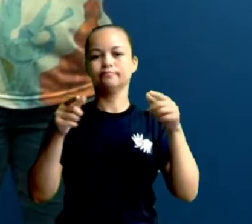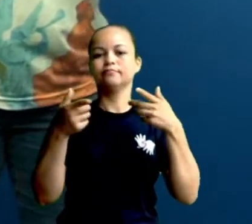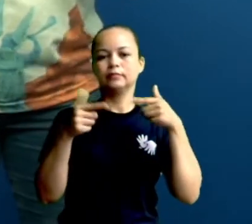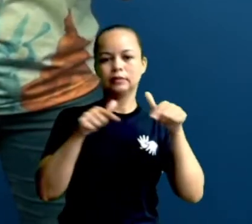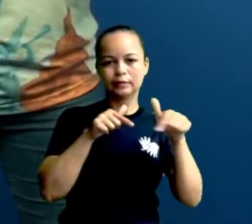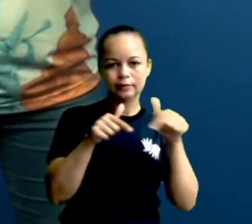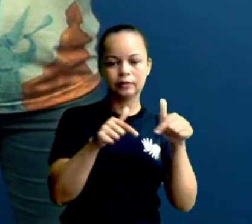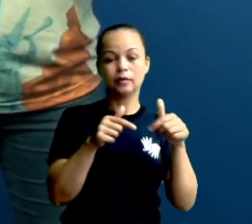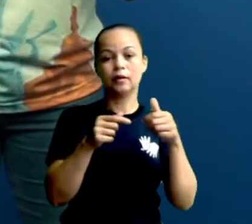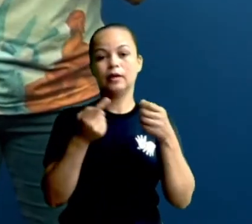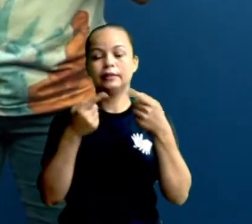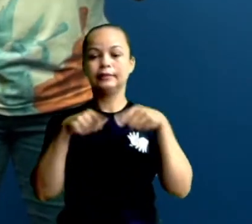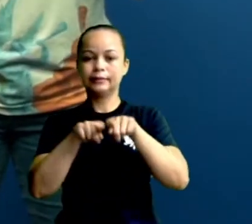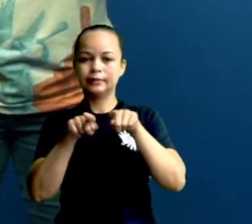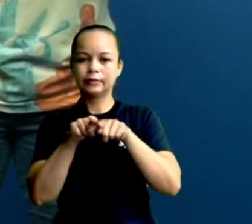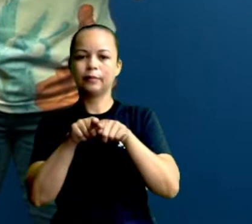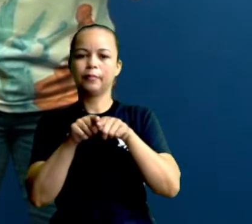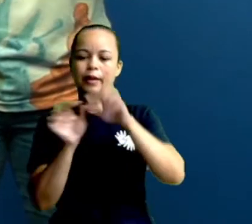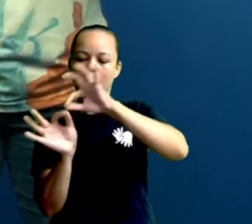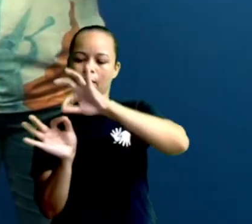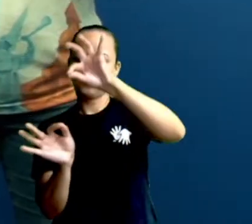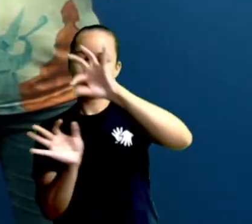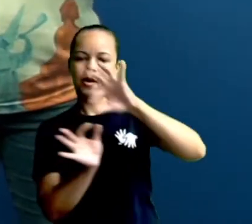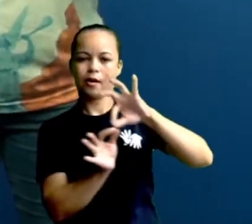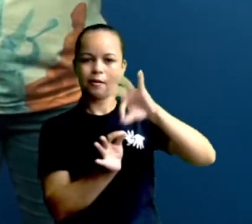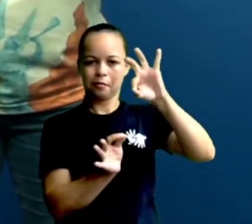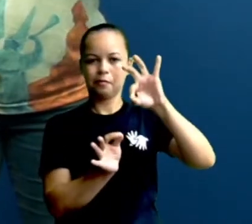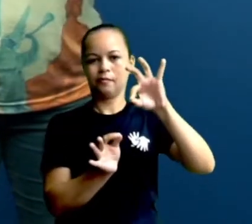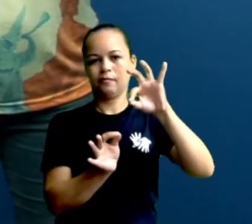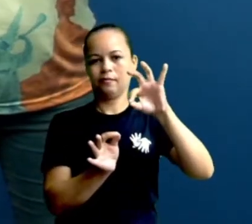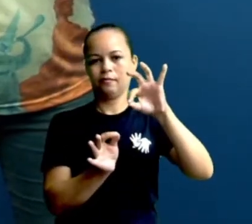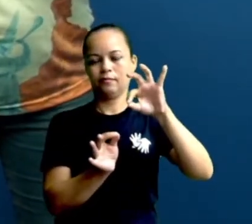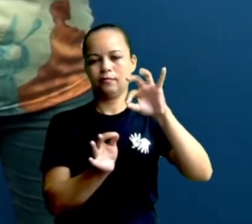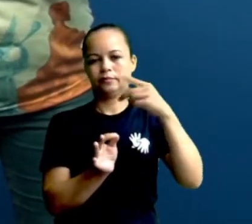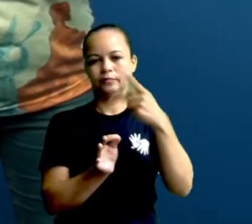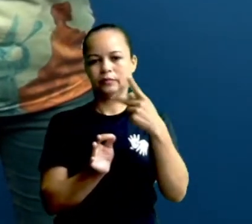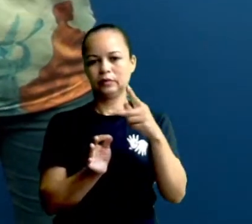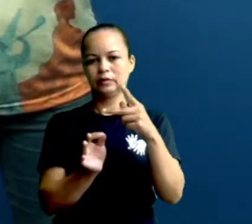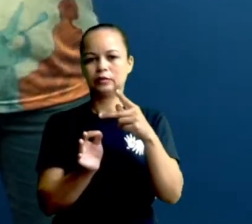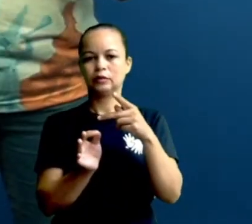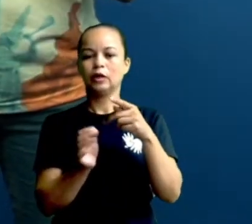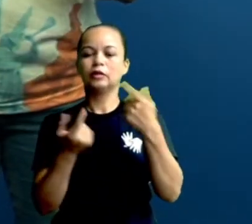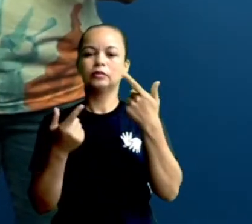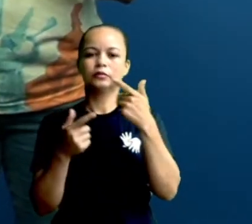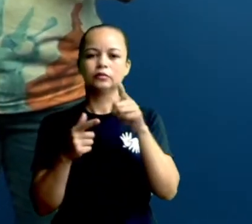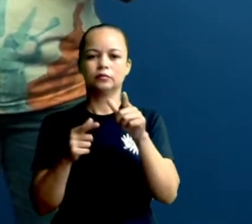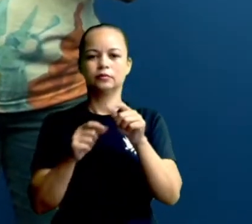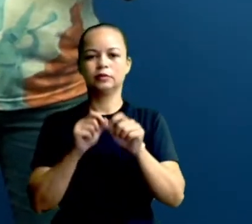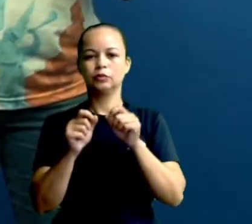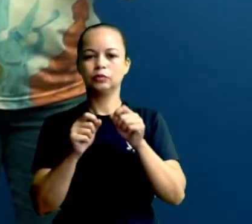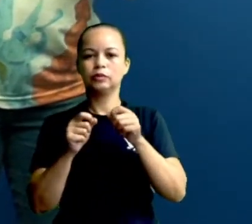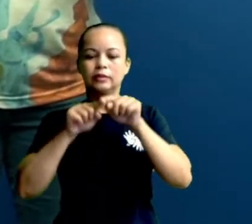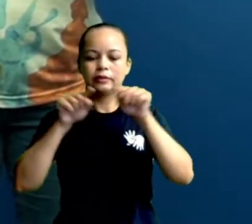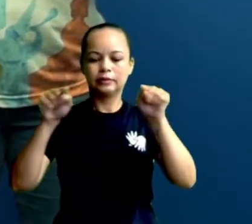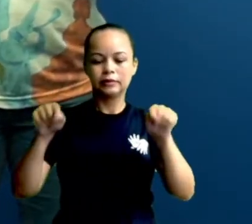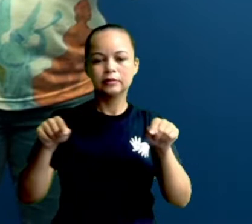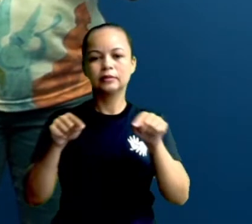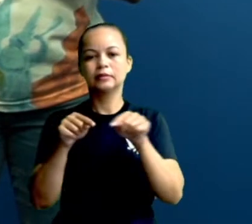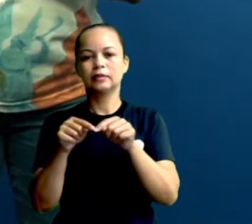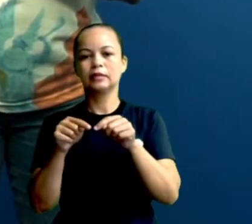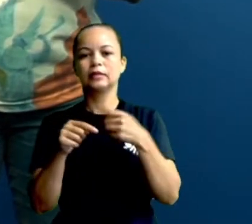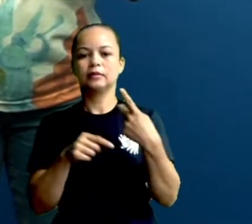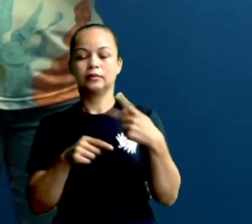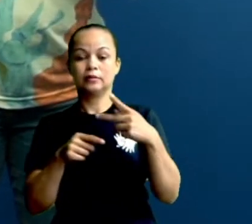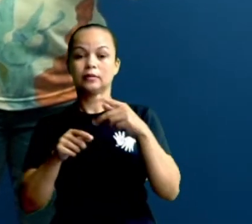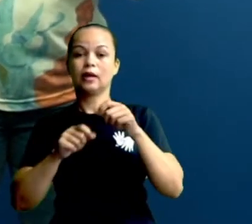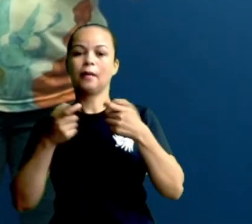retângulo também é uma medida que, se eu observar ao lado correspondente do outro triângulo, tem a mesma medida. E assim, a